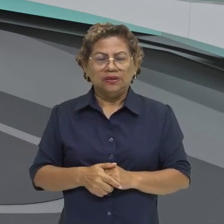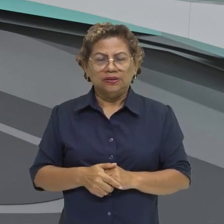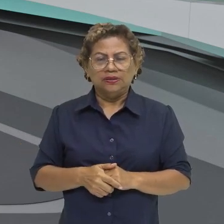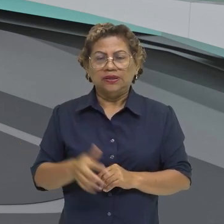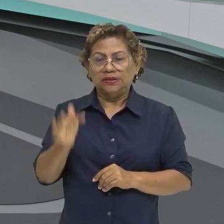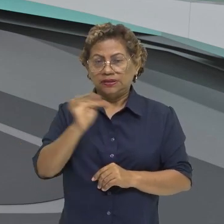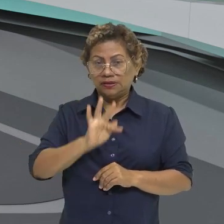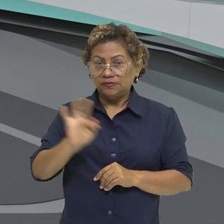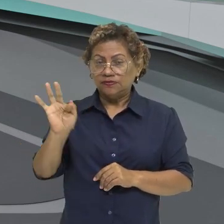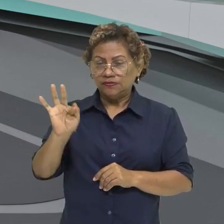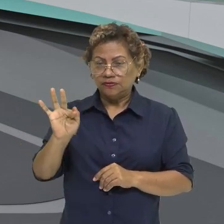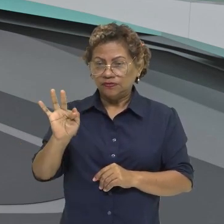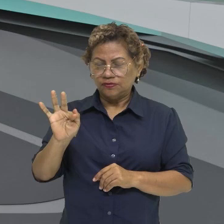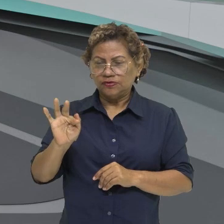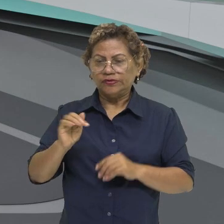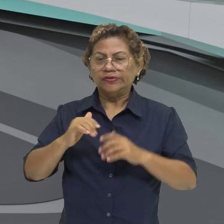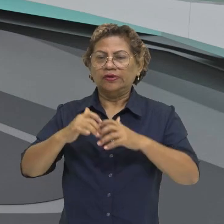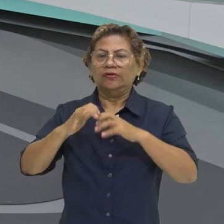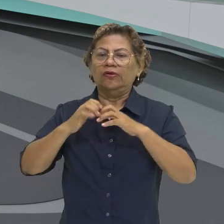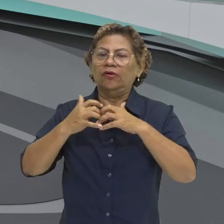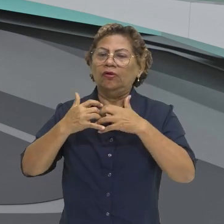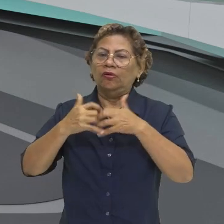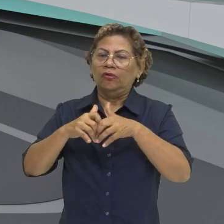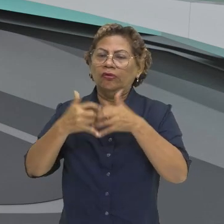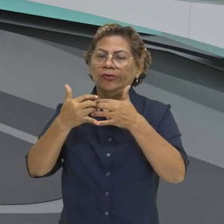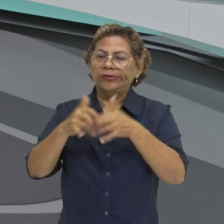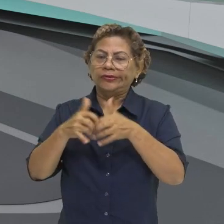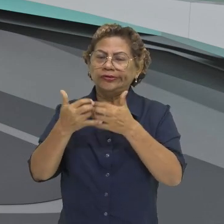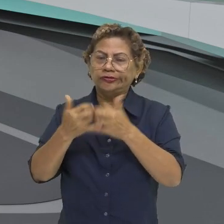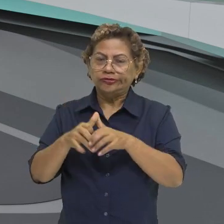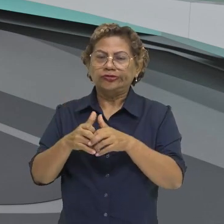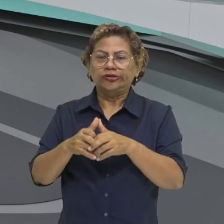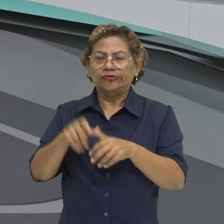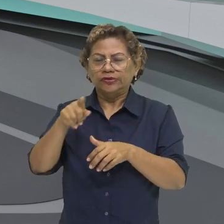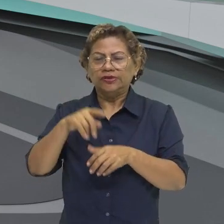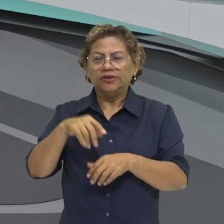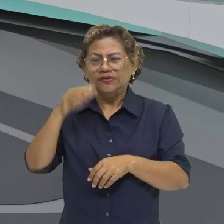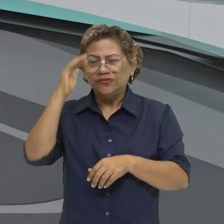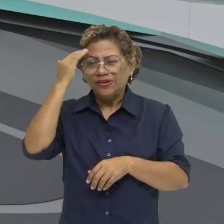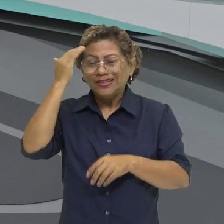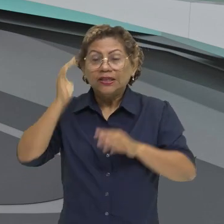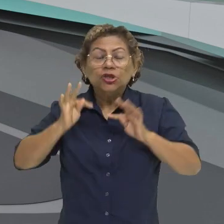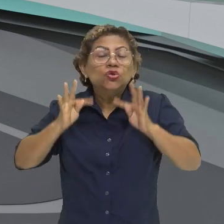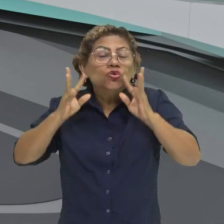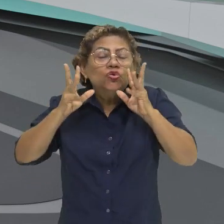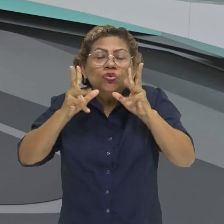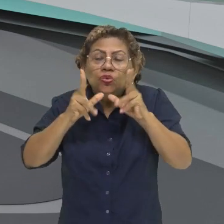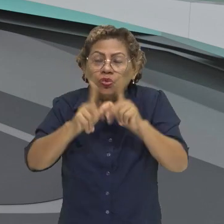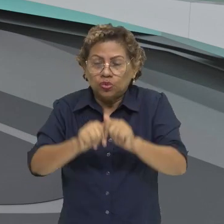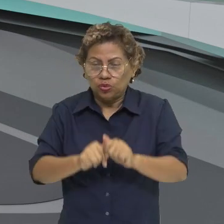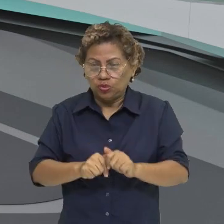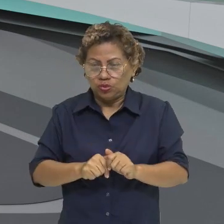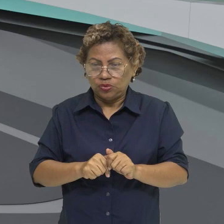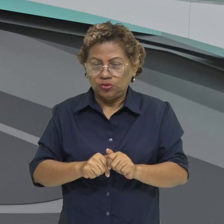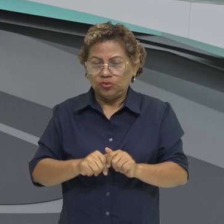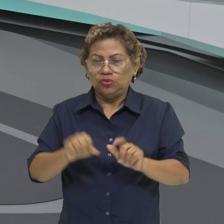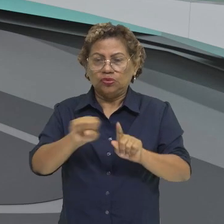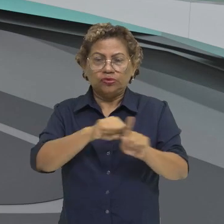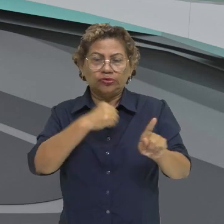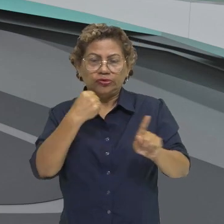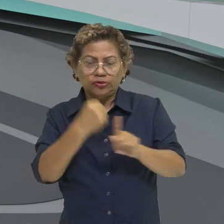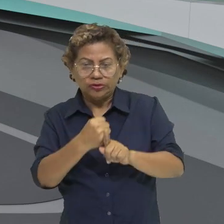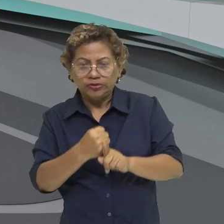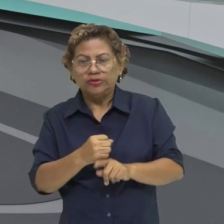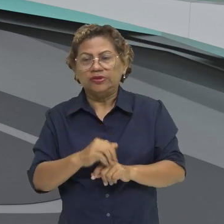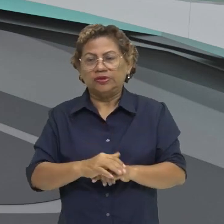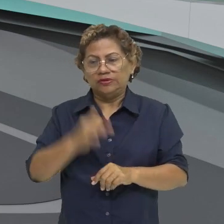você aprender história, filosofia, sociologia, política, economia, um mundo, um universo de outras disciplinas.